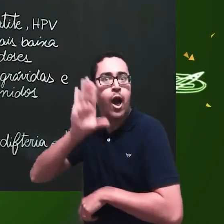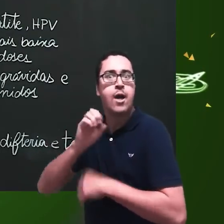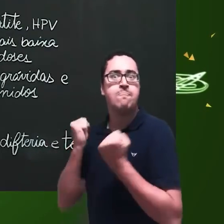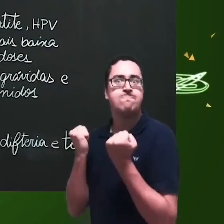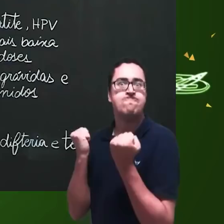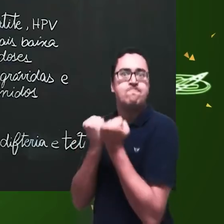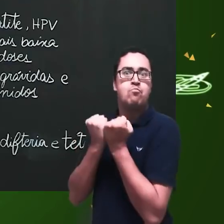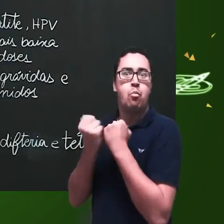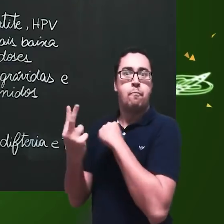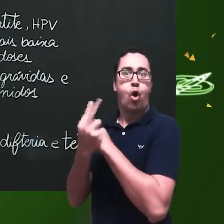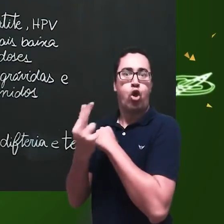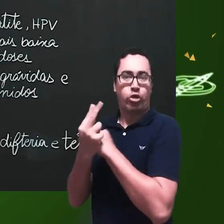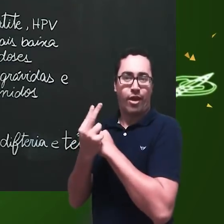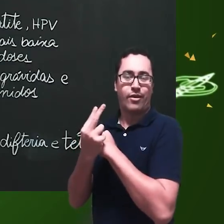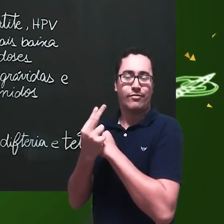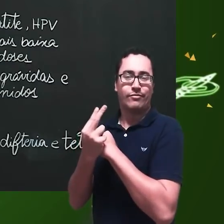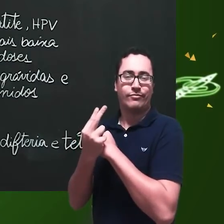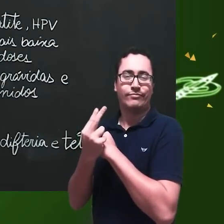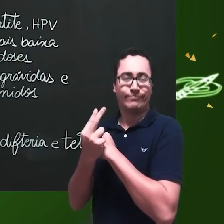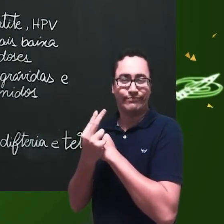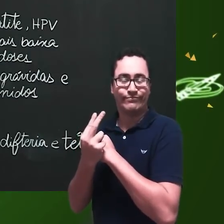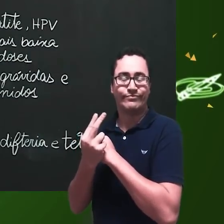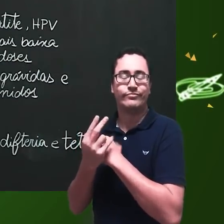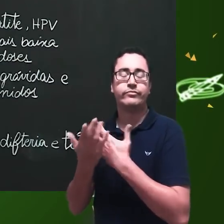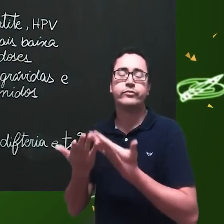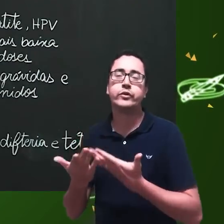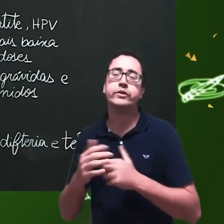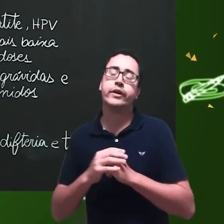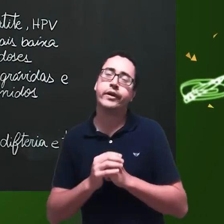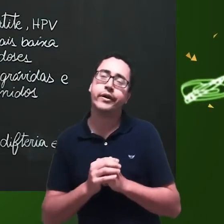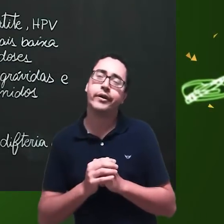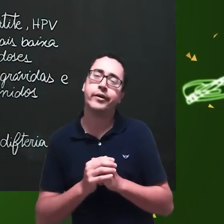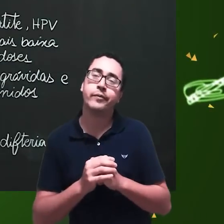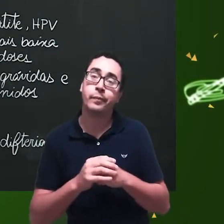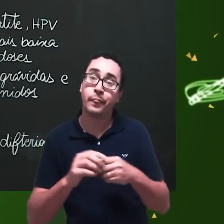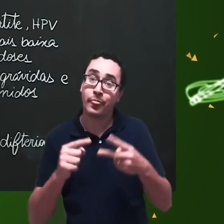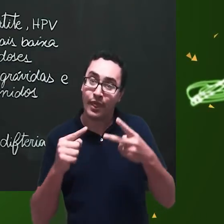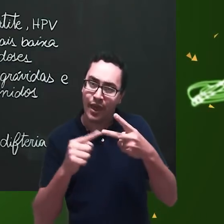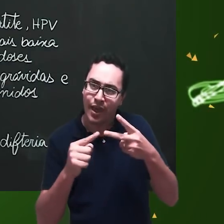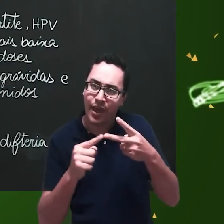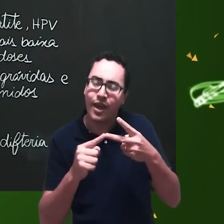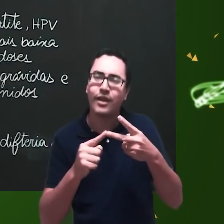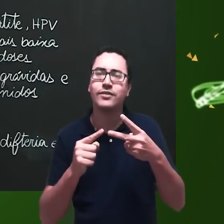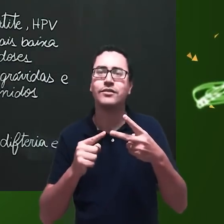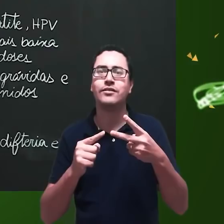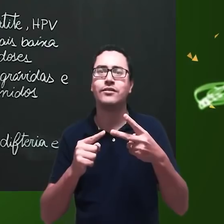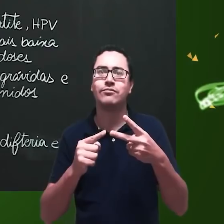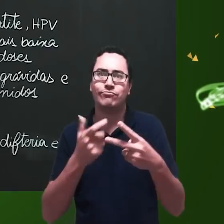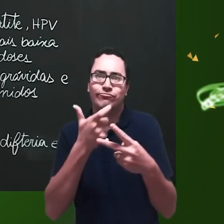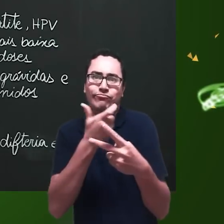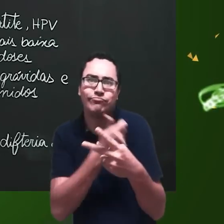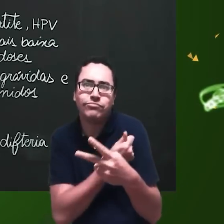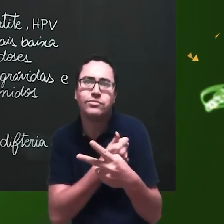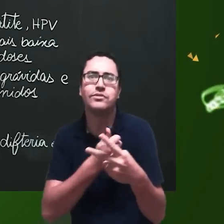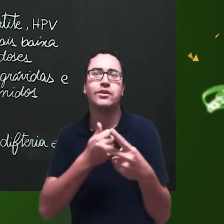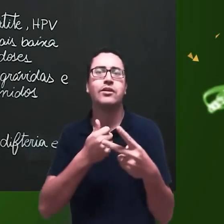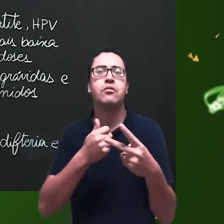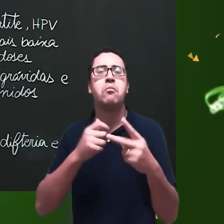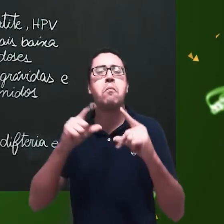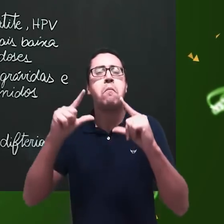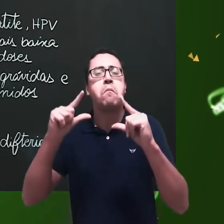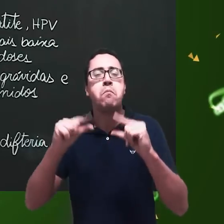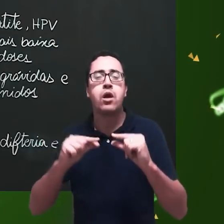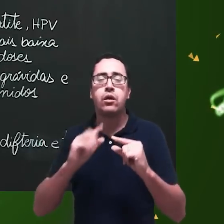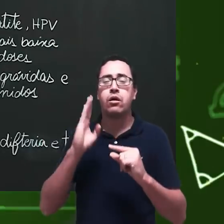caso aí. Ela, então, por ser menos, ela causa menores reações, ela é mais segura, por exemplo,